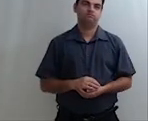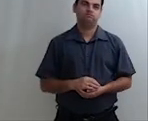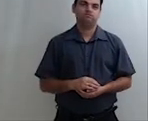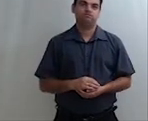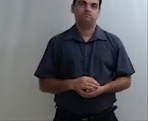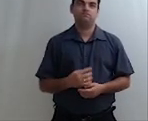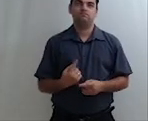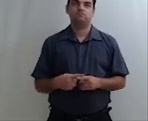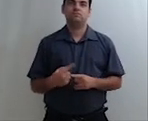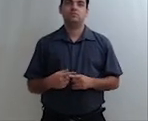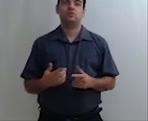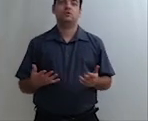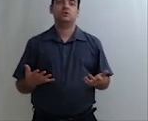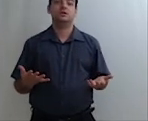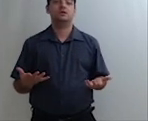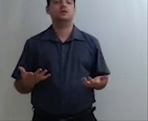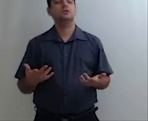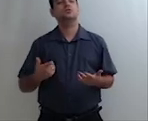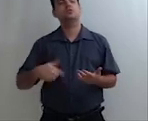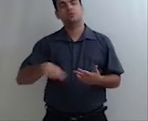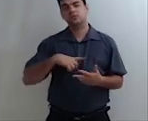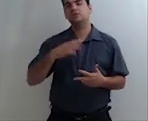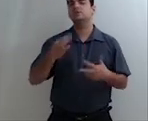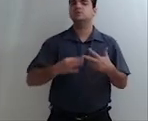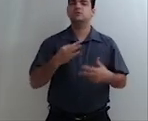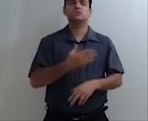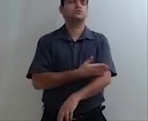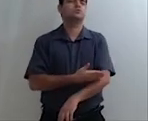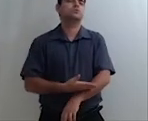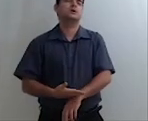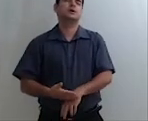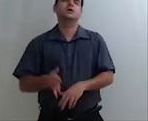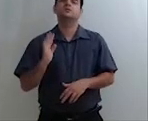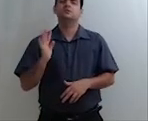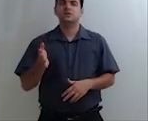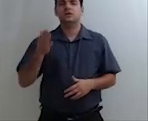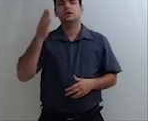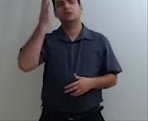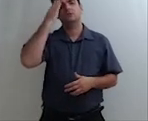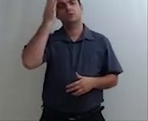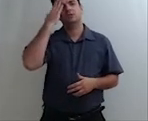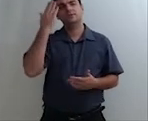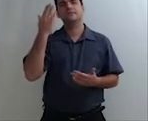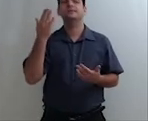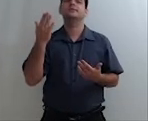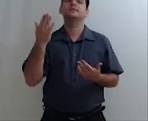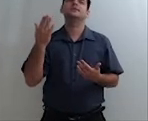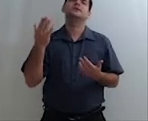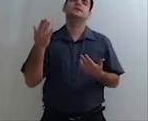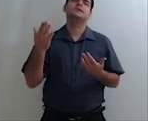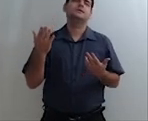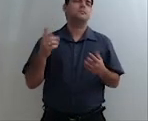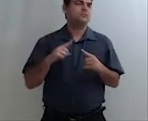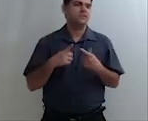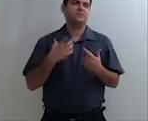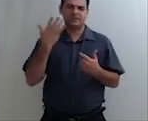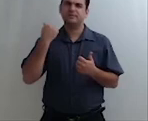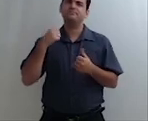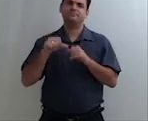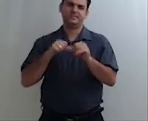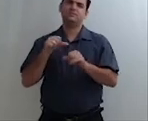jurisprudência tranquila de nulidade relativa que realmente precisa ser revista e não só nessa prova nós